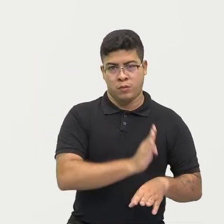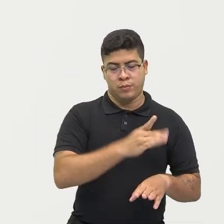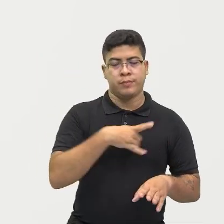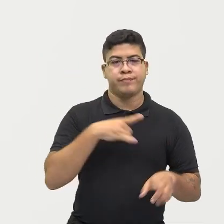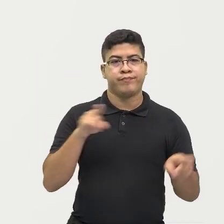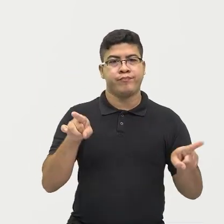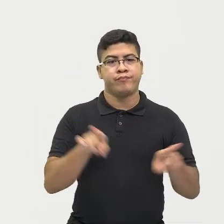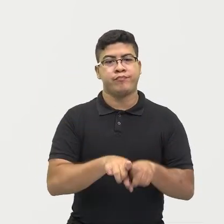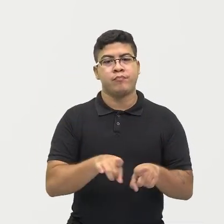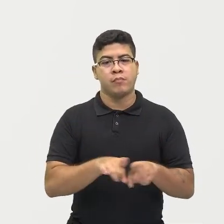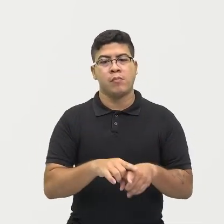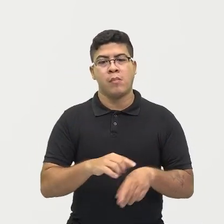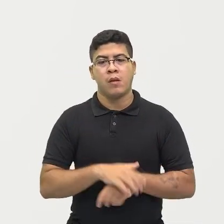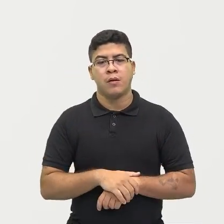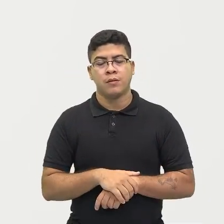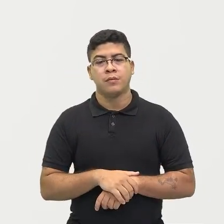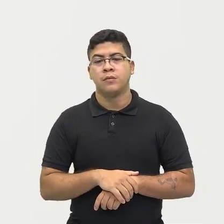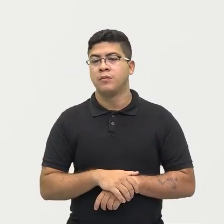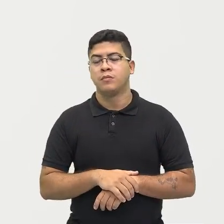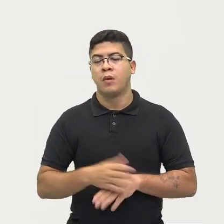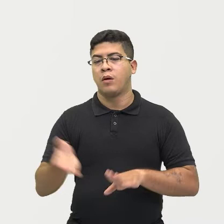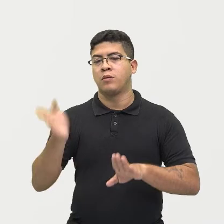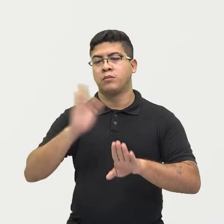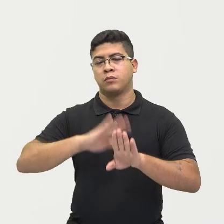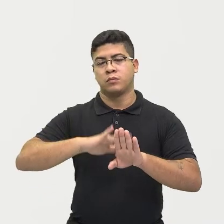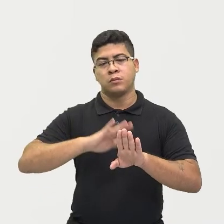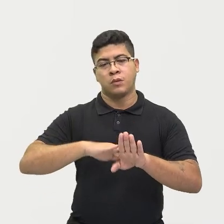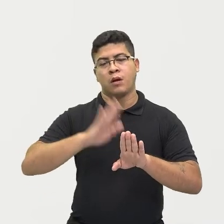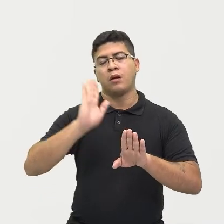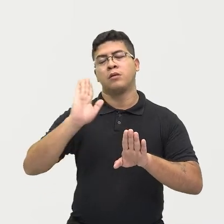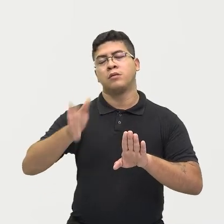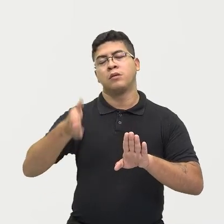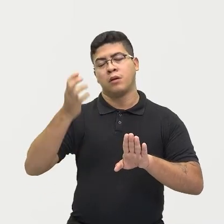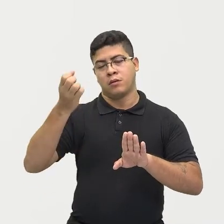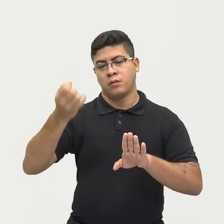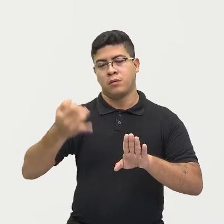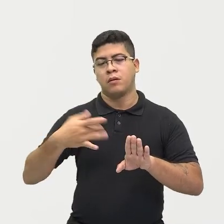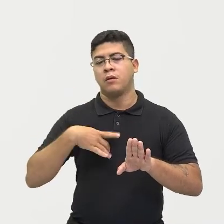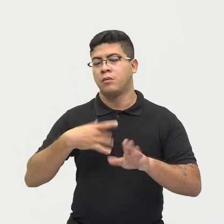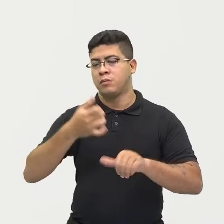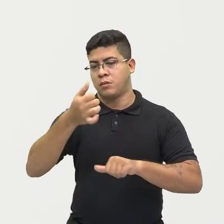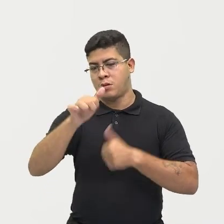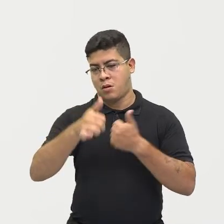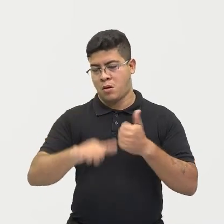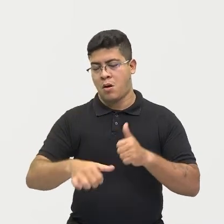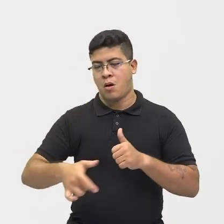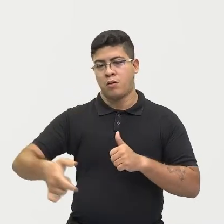expressionista é marcada pela subjetividade, que já falamos, a análise minuciosa do